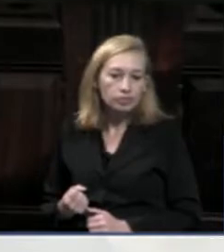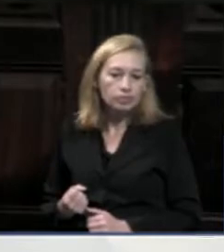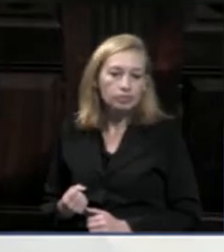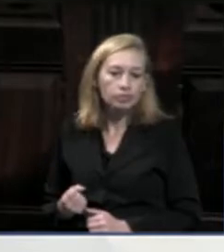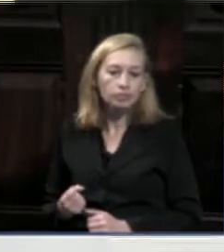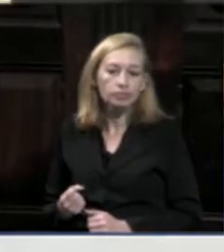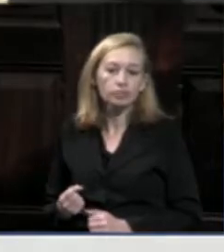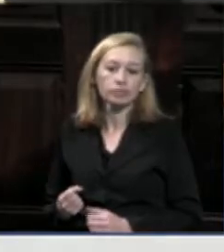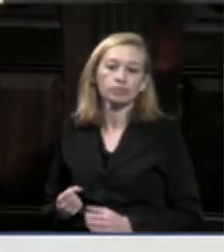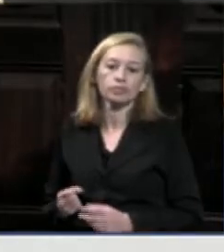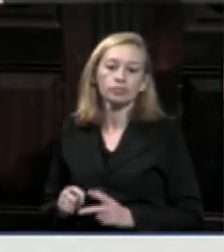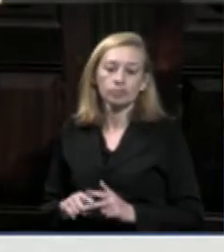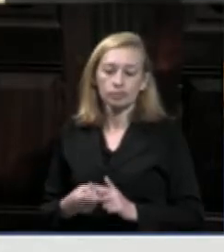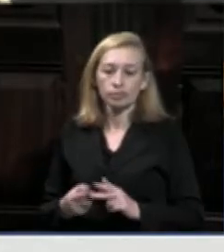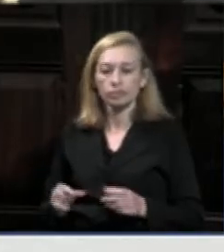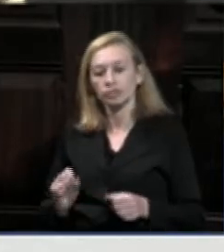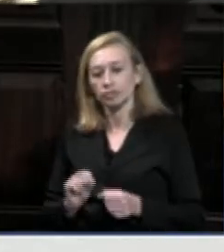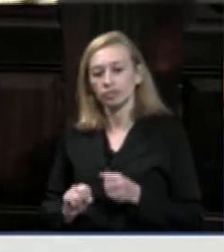Constituição e Justiça.